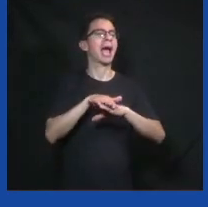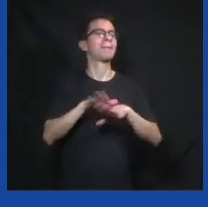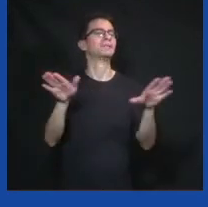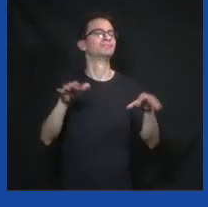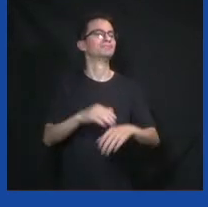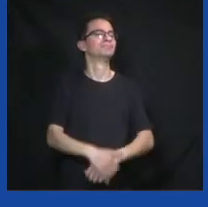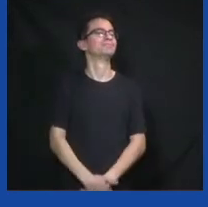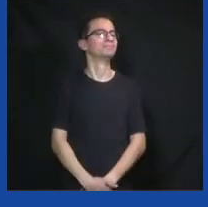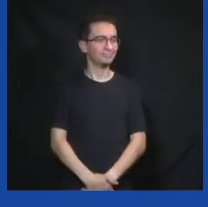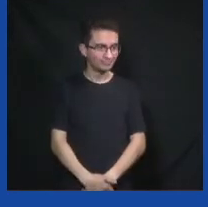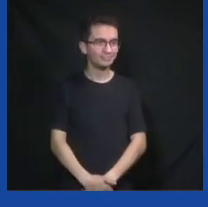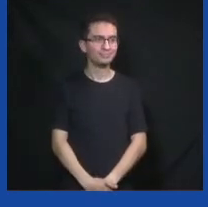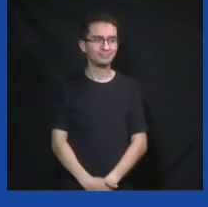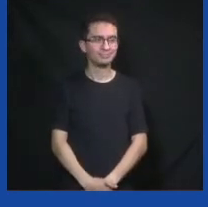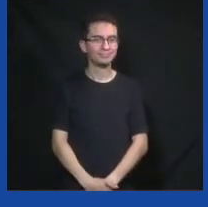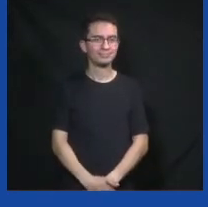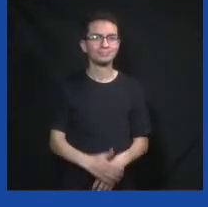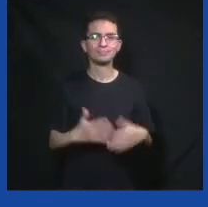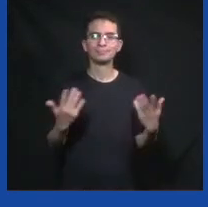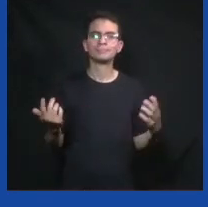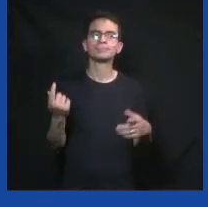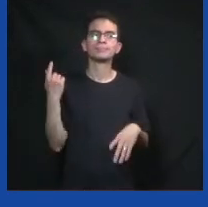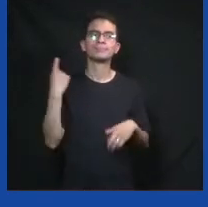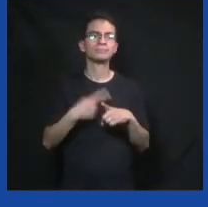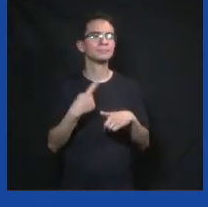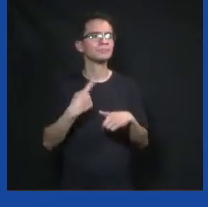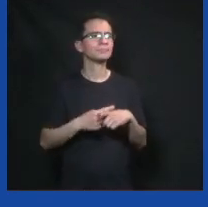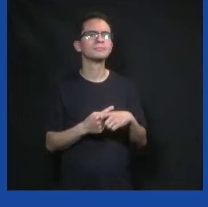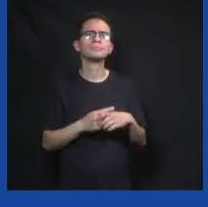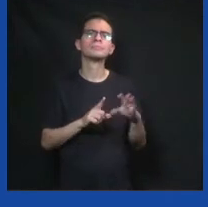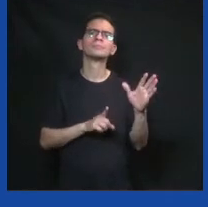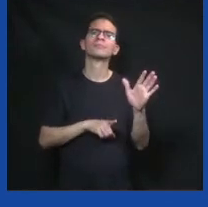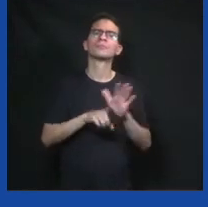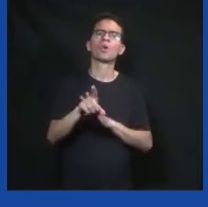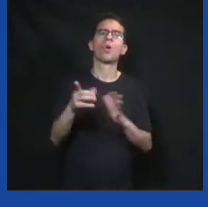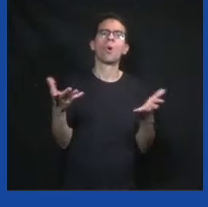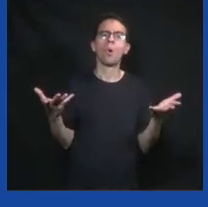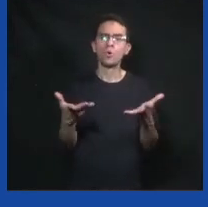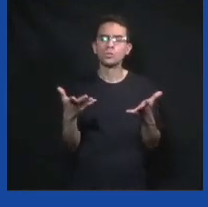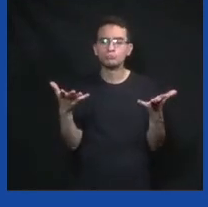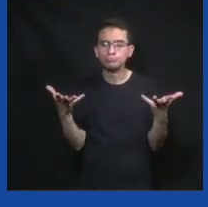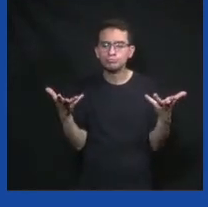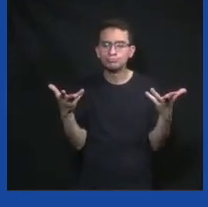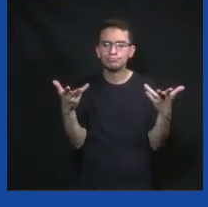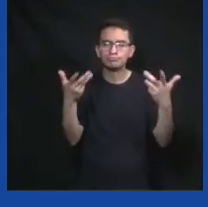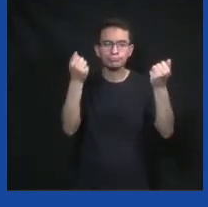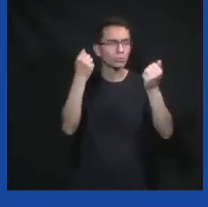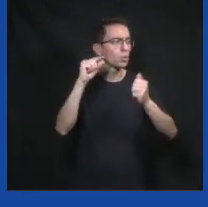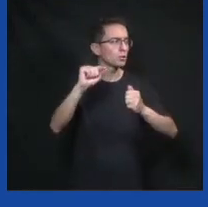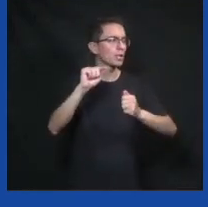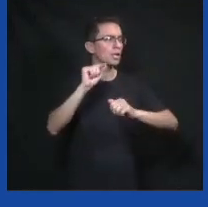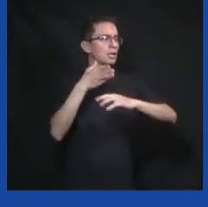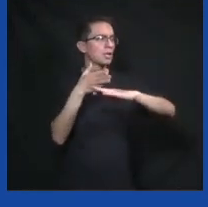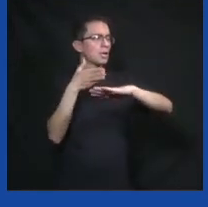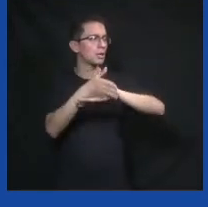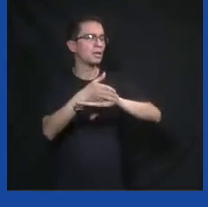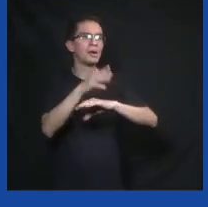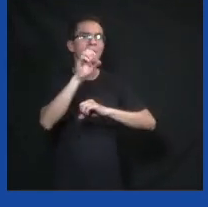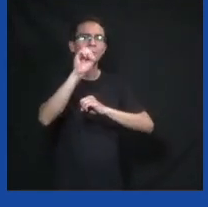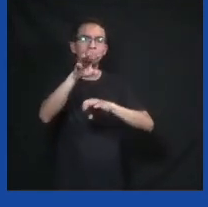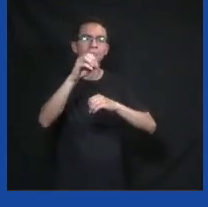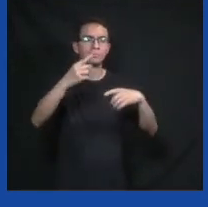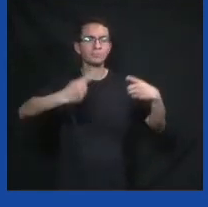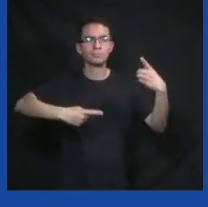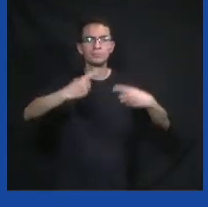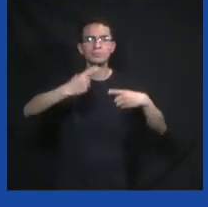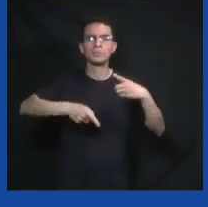final que é bacana. Olha, o que eu achei interessante colocar, em que pé estamos quanto à articulação da inserção da educação política como política